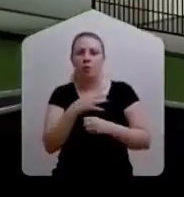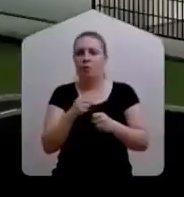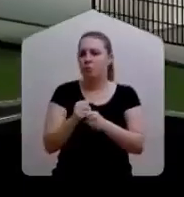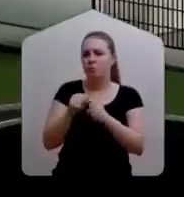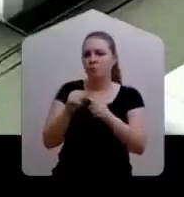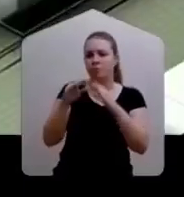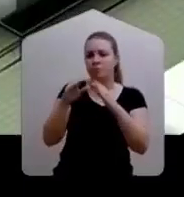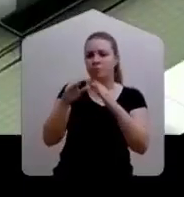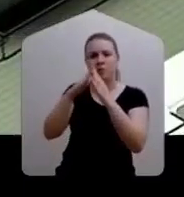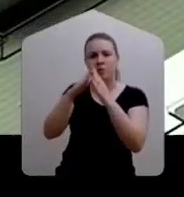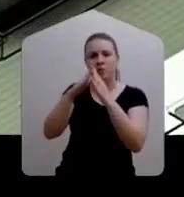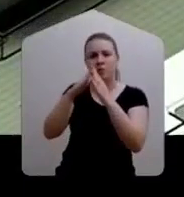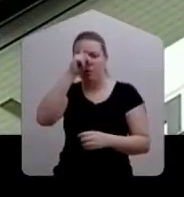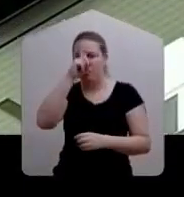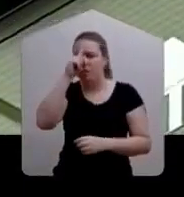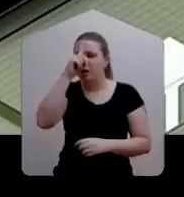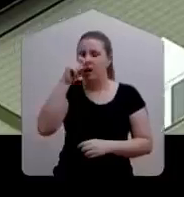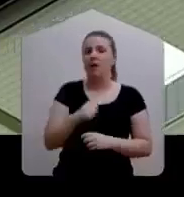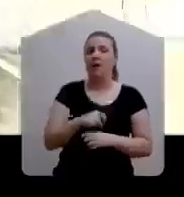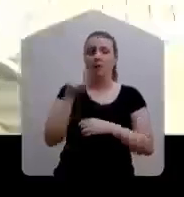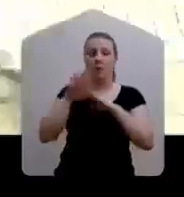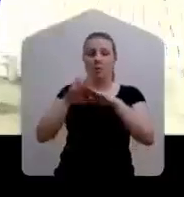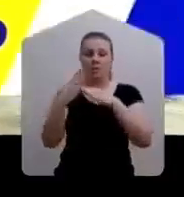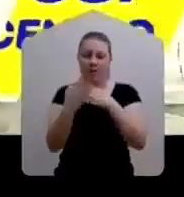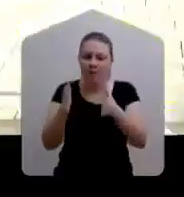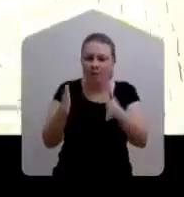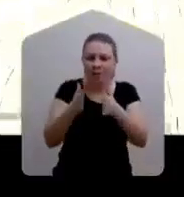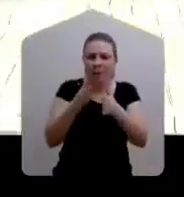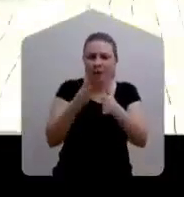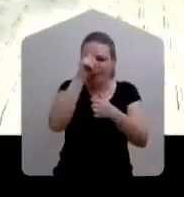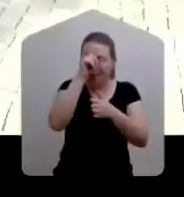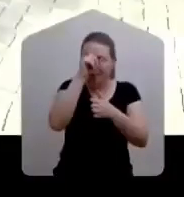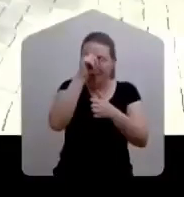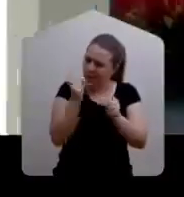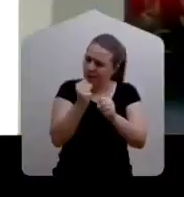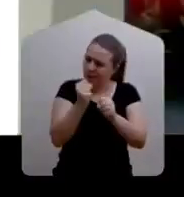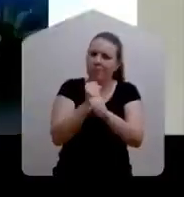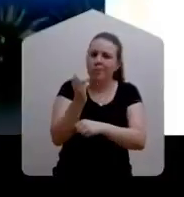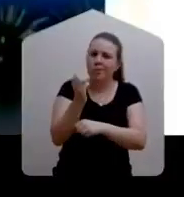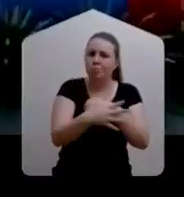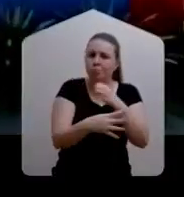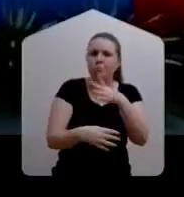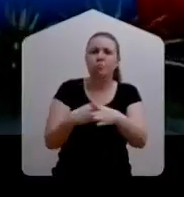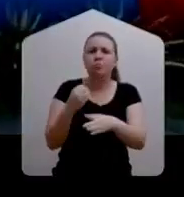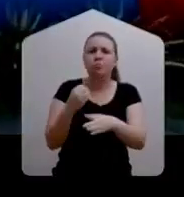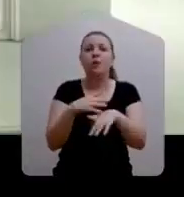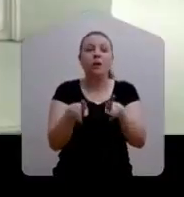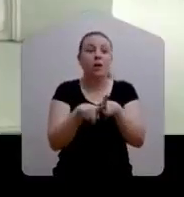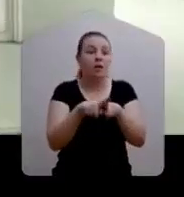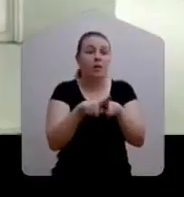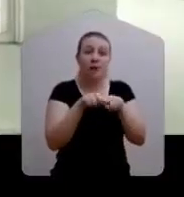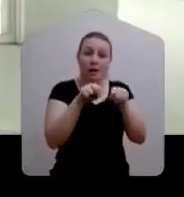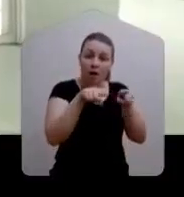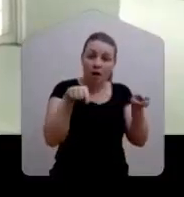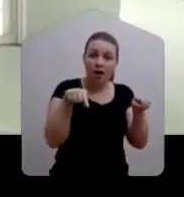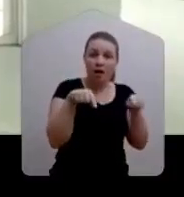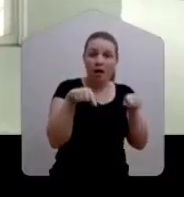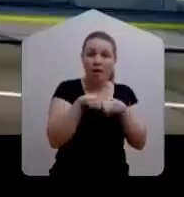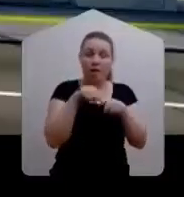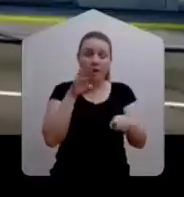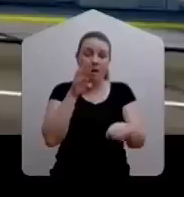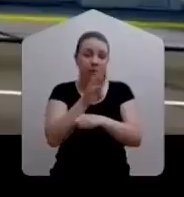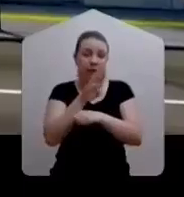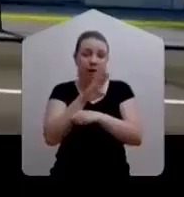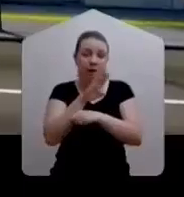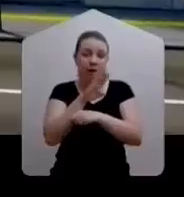saúde também serão construídas no bairro Buritis e no centro. Vander também construirá um centro de atenção psicossocial infantil,